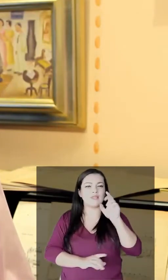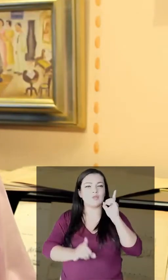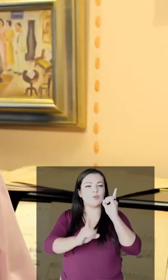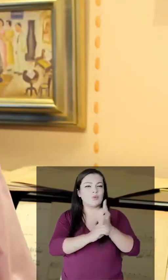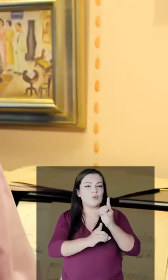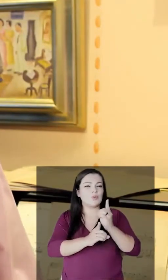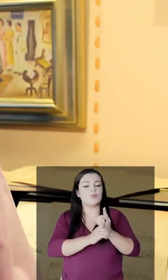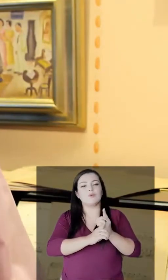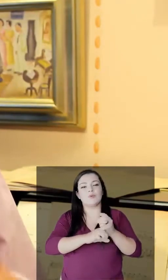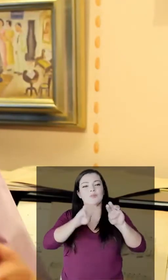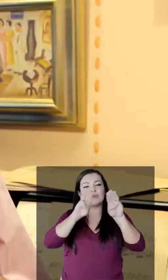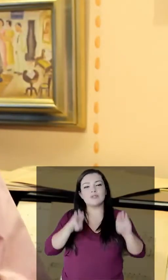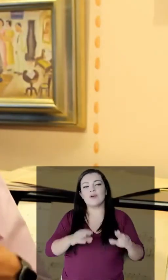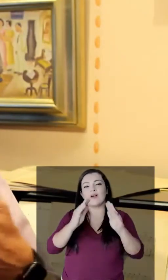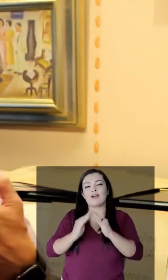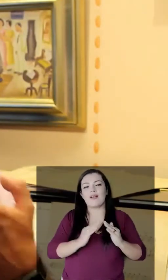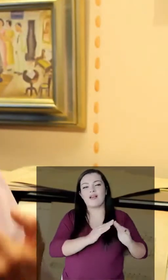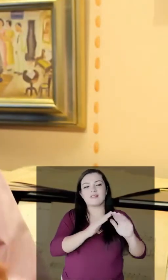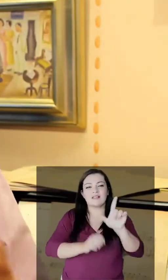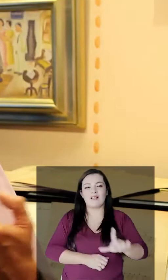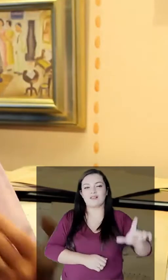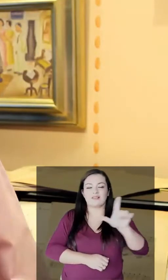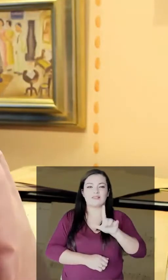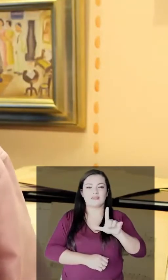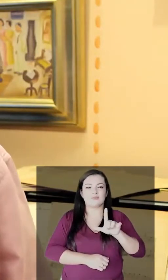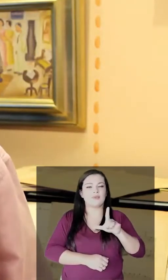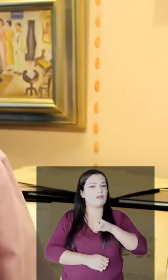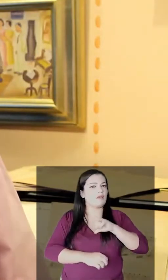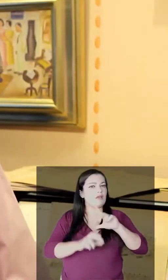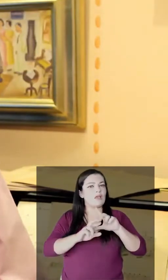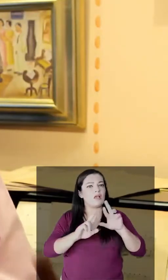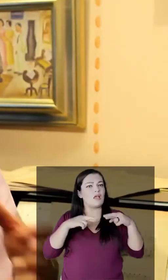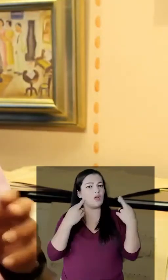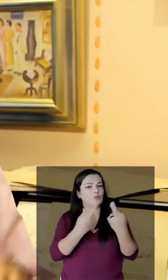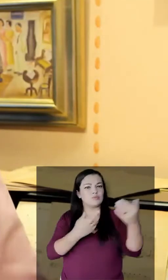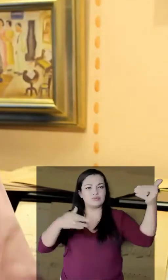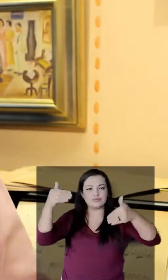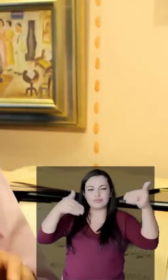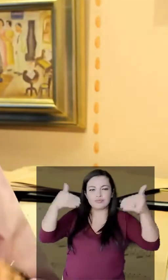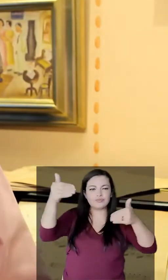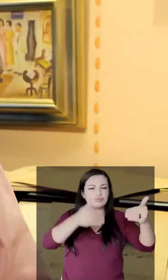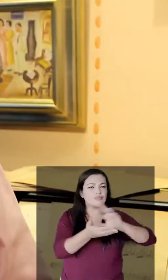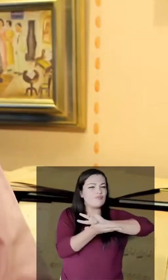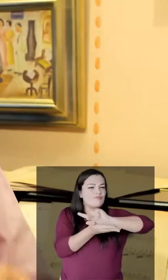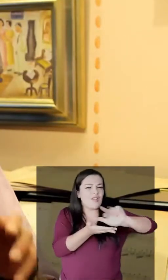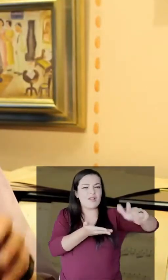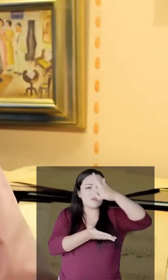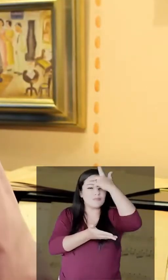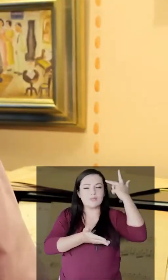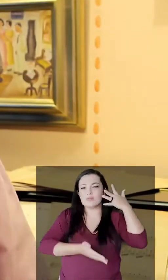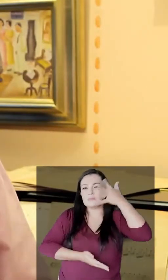Casas Literários, que reuniu representantes de instituições de todo o país e que focalizou exatamente